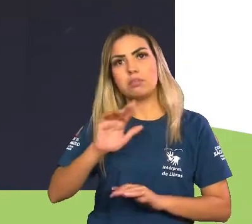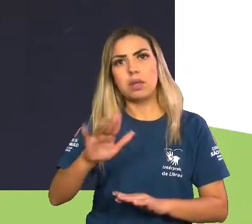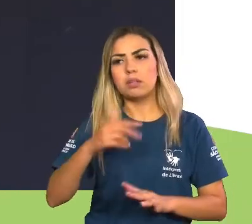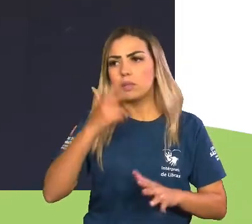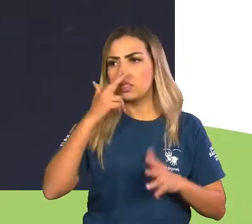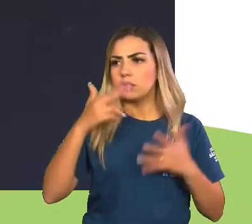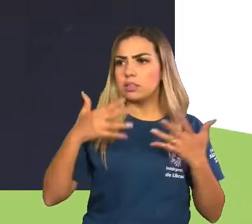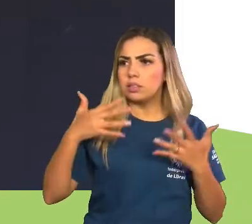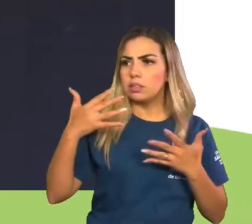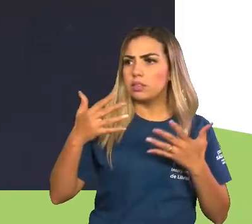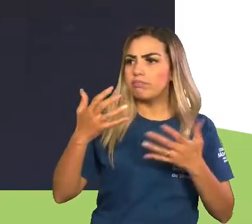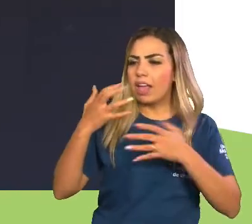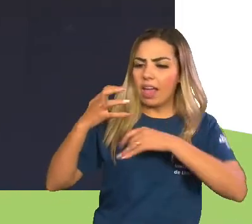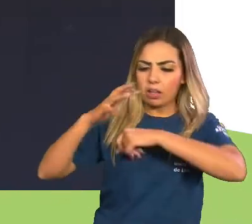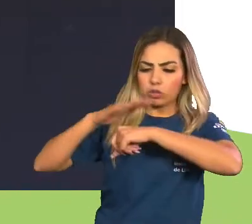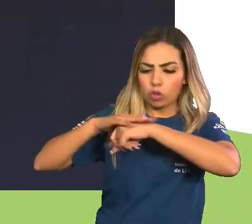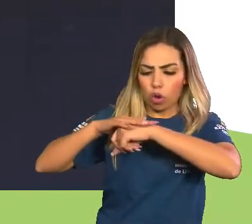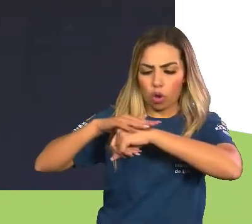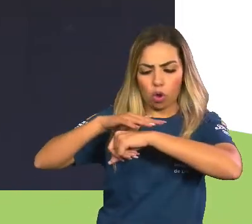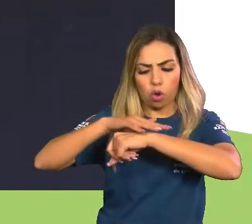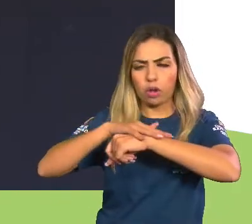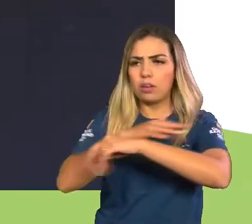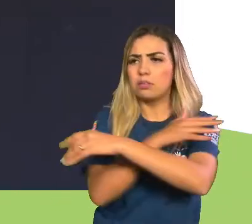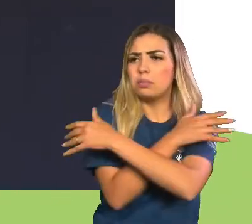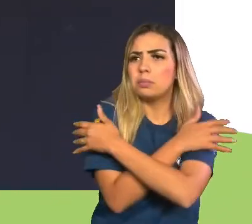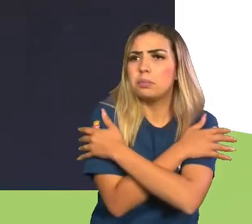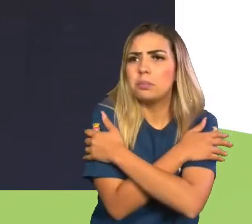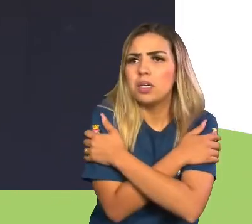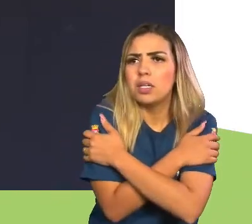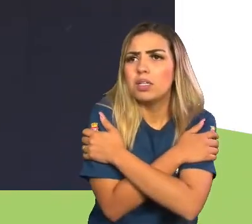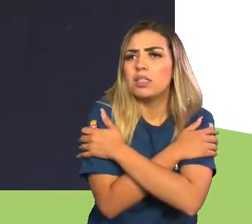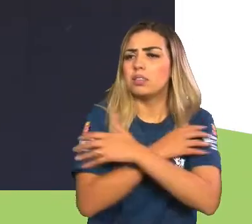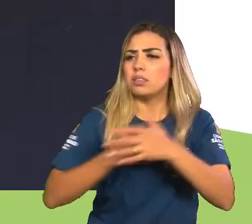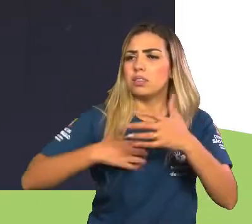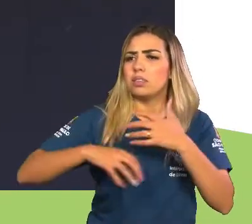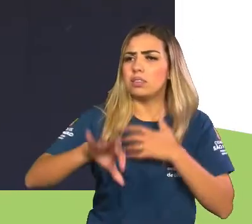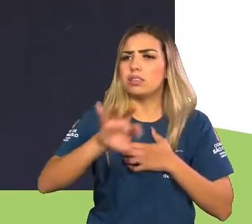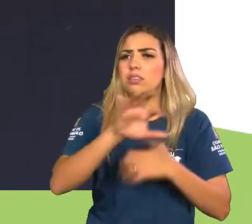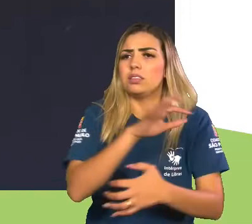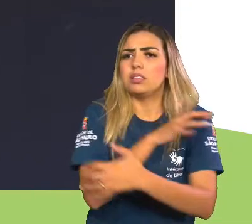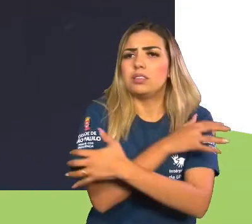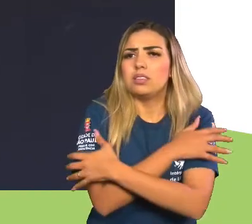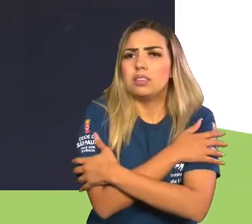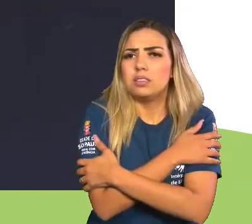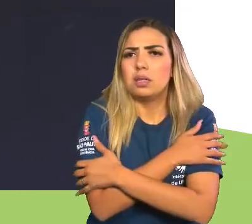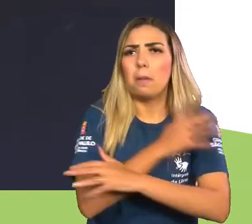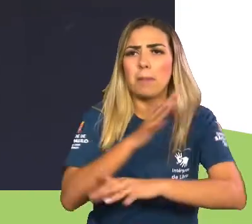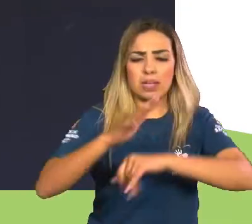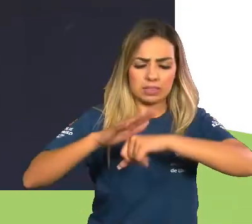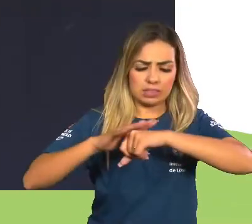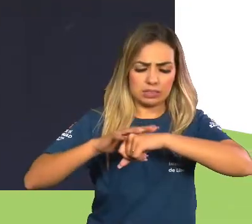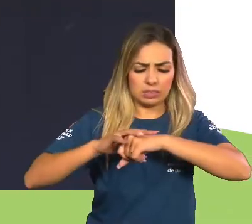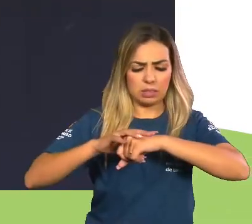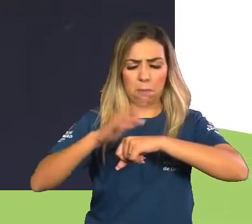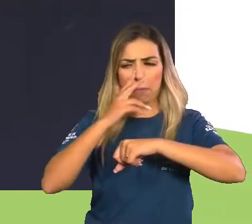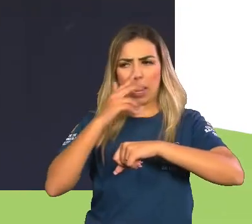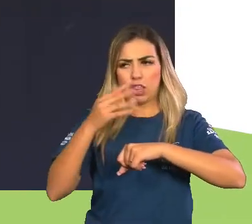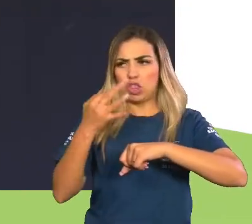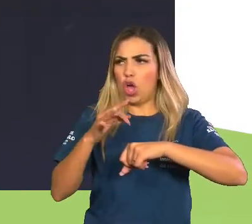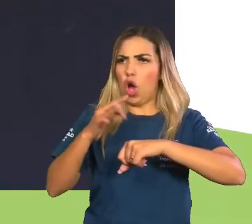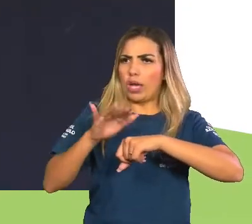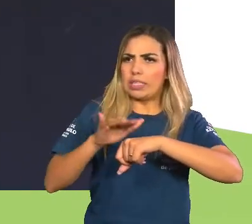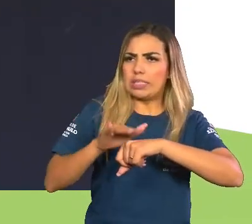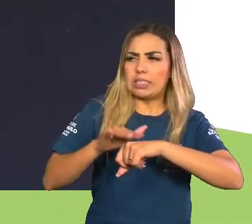a ser desesperador você querer tocar, você querer abraçar, você querer confortar. E, achar que você podia machucar. E, assim, é